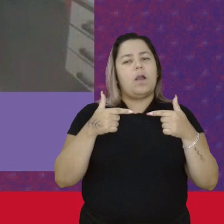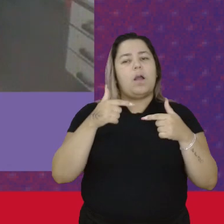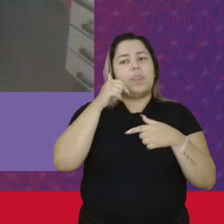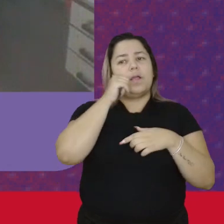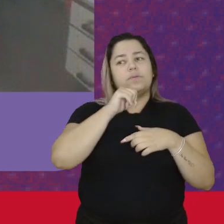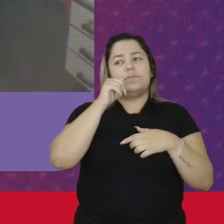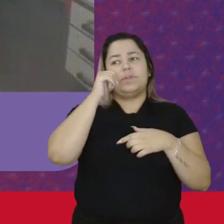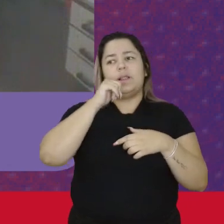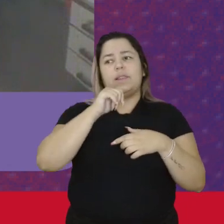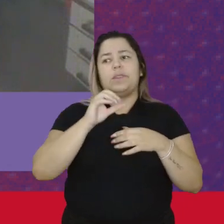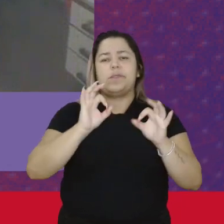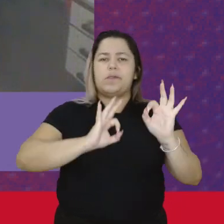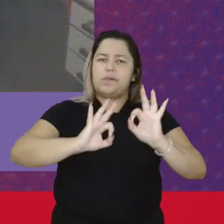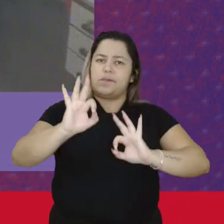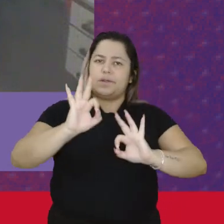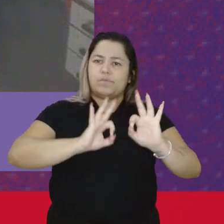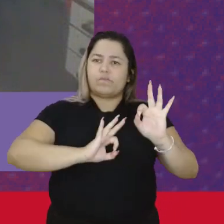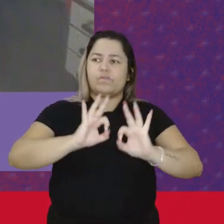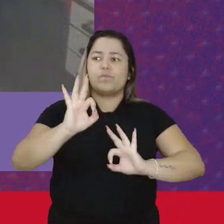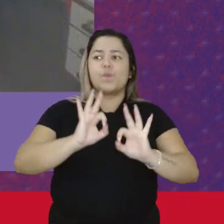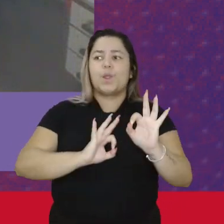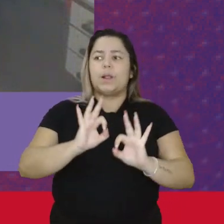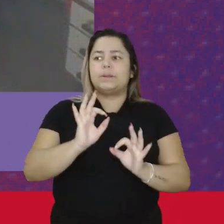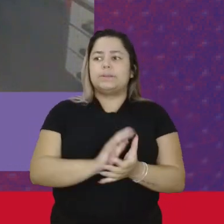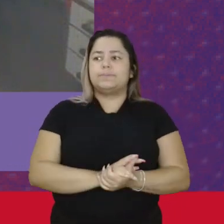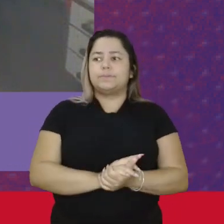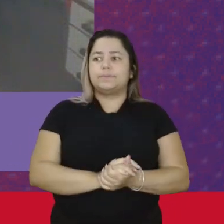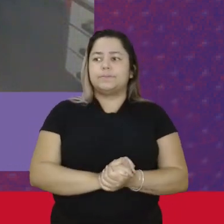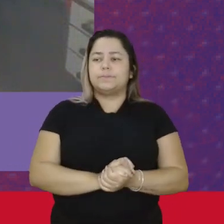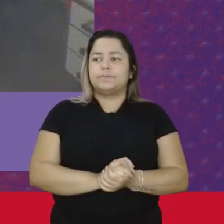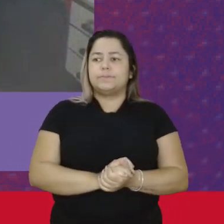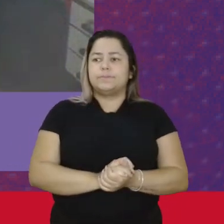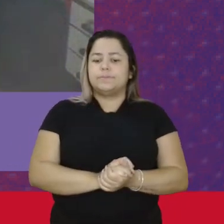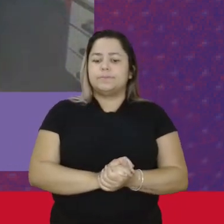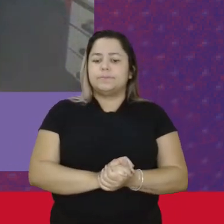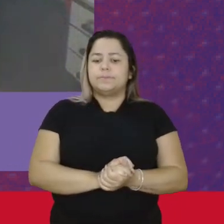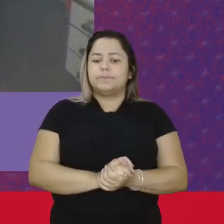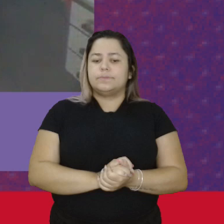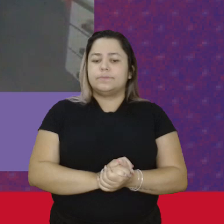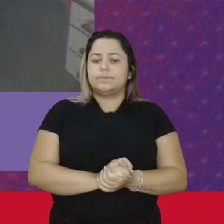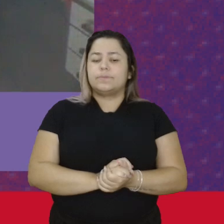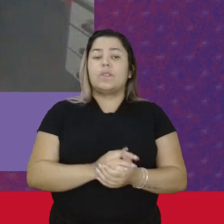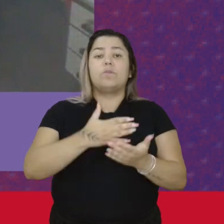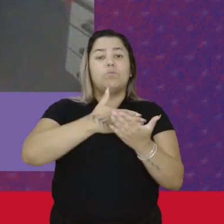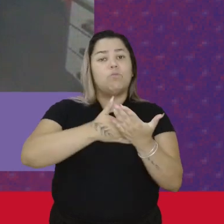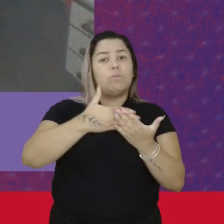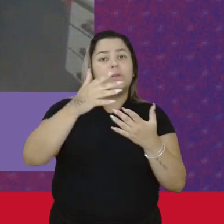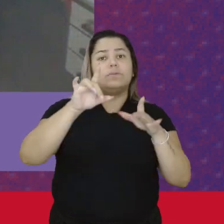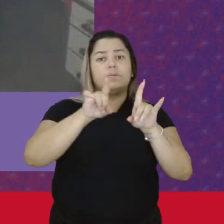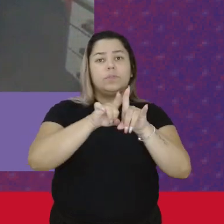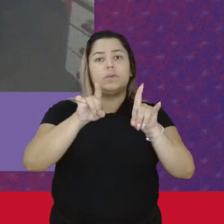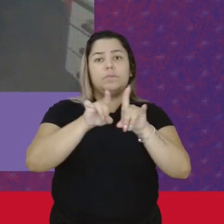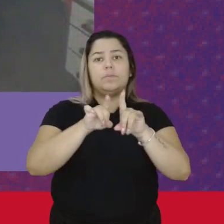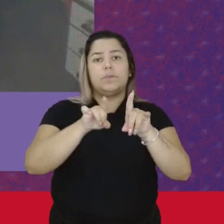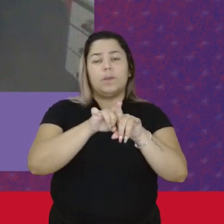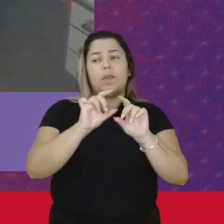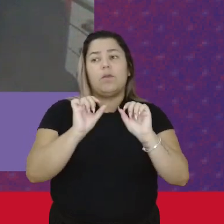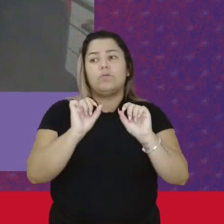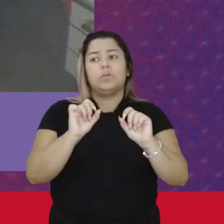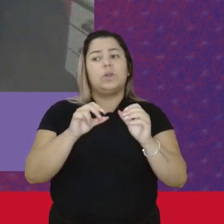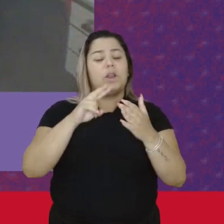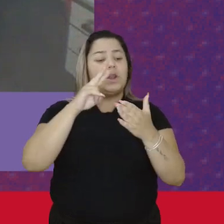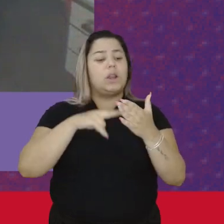as organizadas, né? Os movimentos que a gente vê ali no começo, pelo menos eu só li